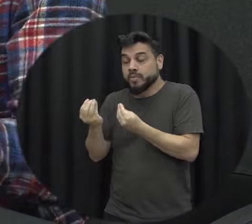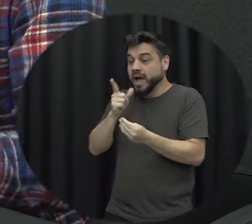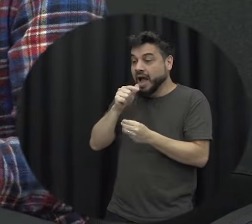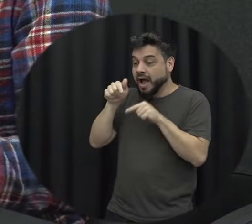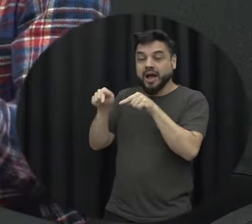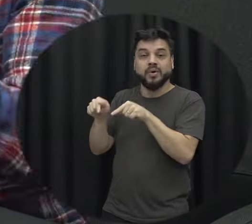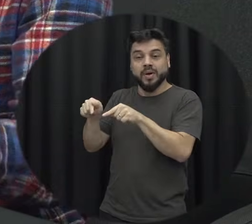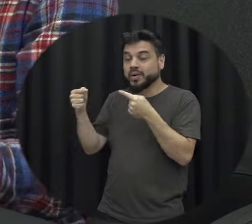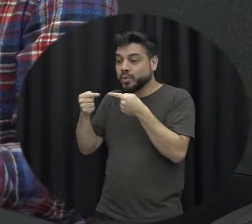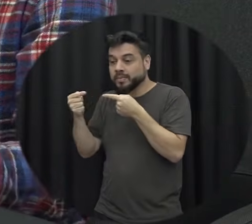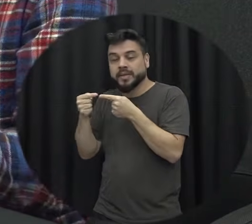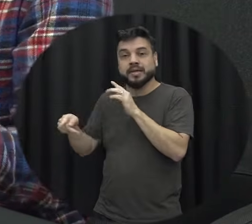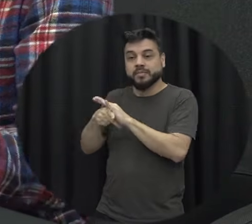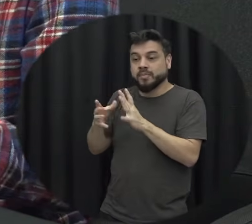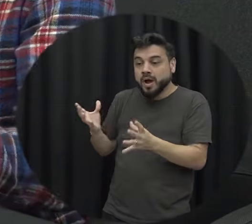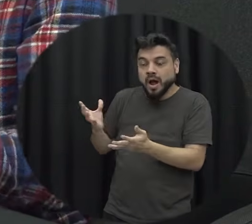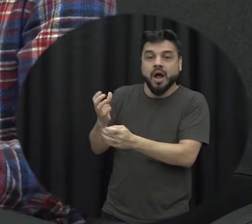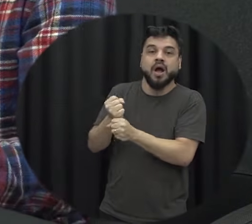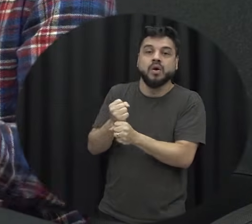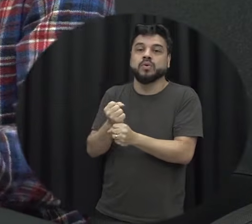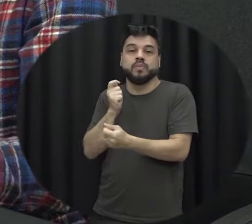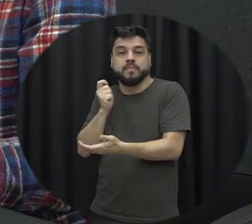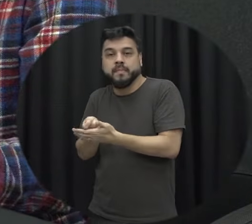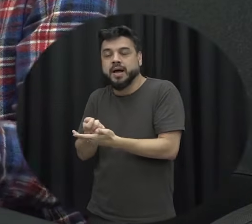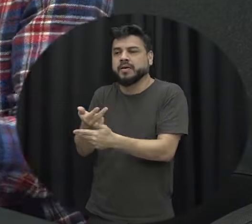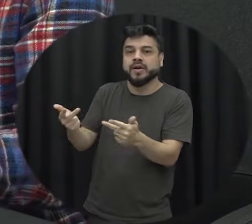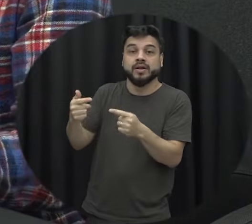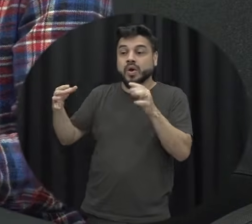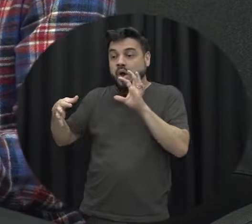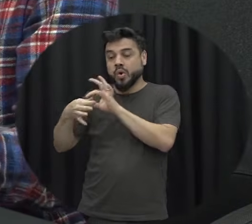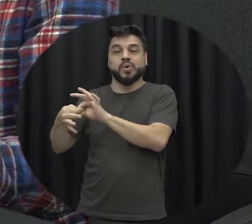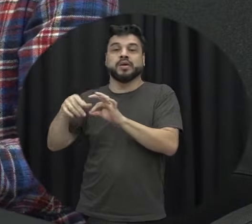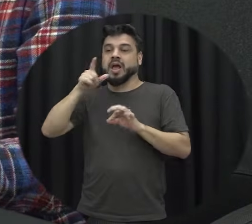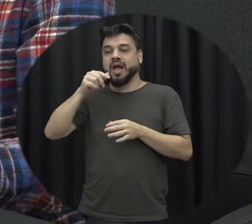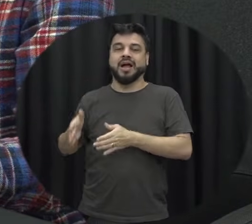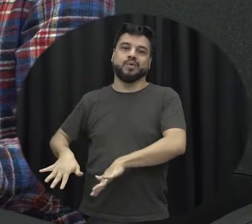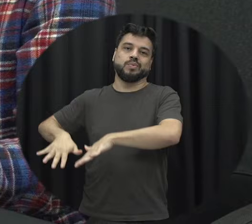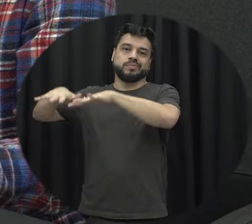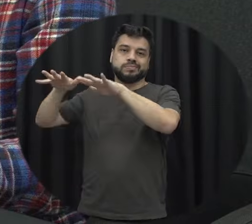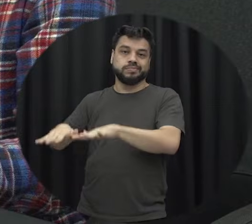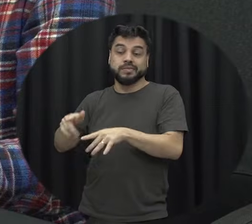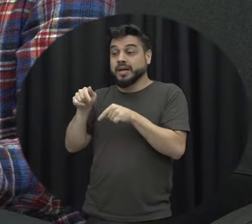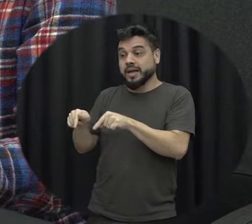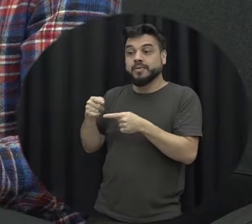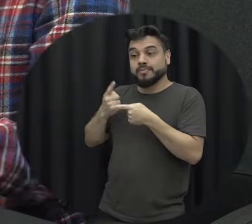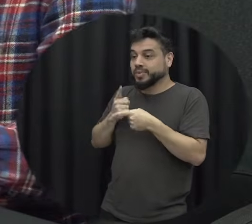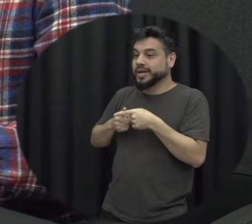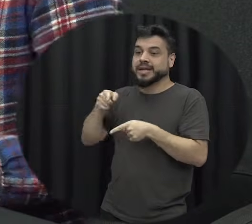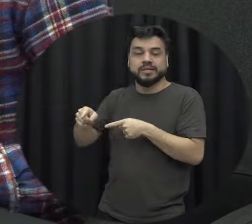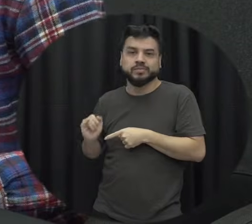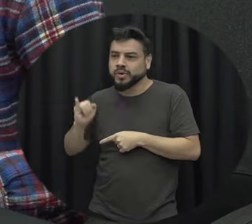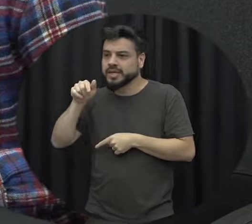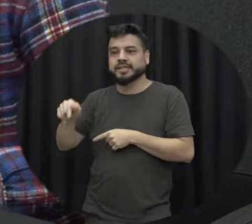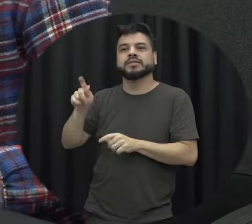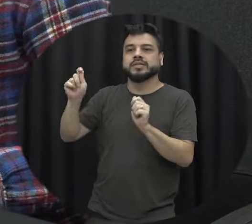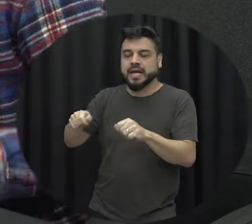terra, cálculos de impostos ligados, né, relacionados a essa demanda, né, que eles tinham ali na realidade deles. Se a gente pensar